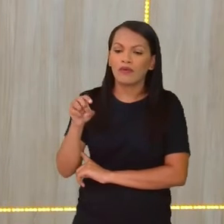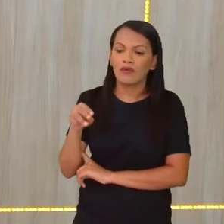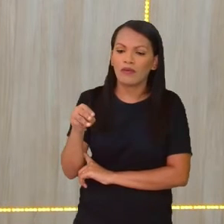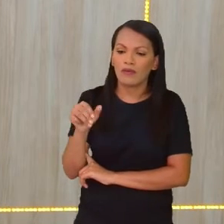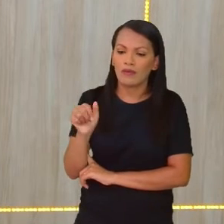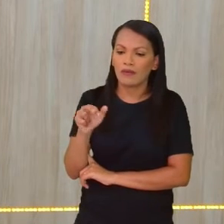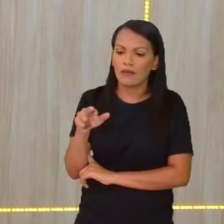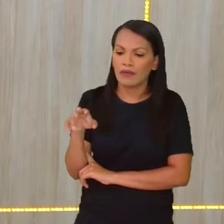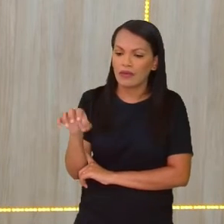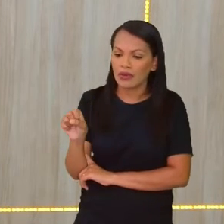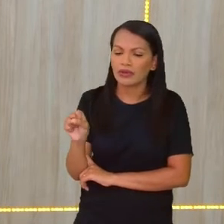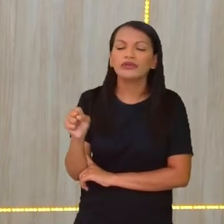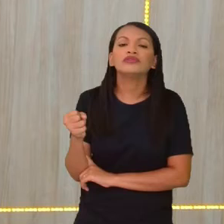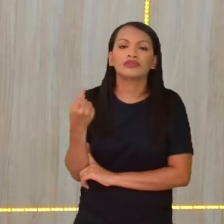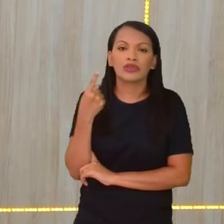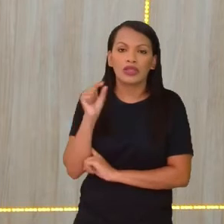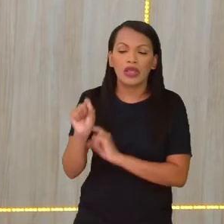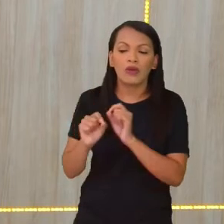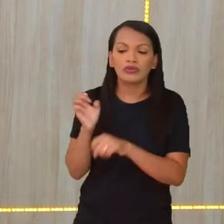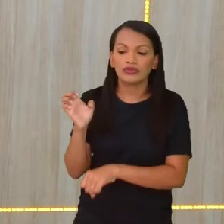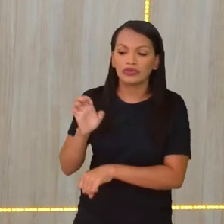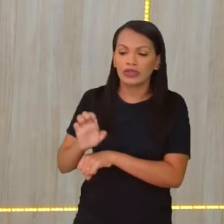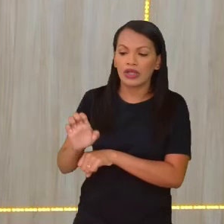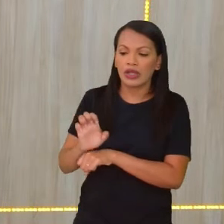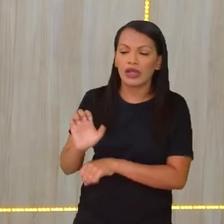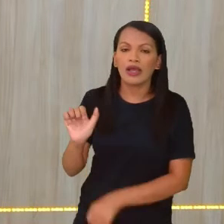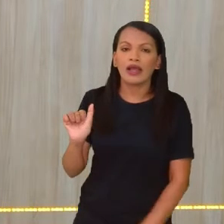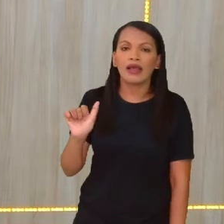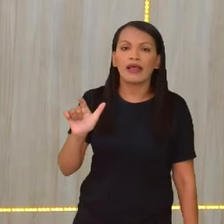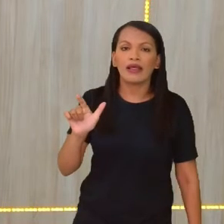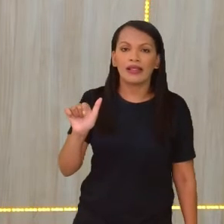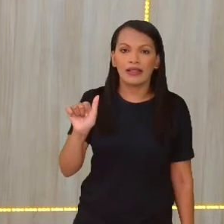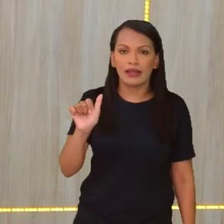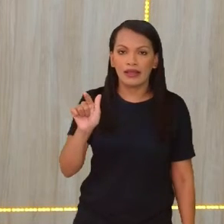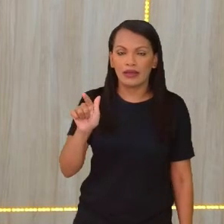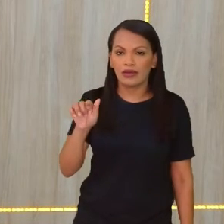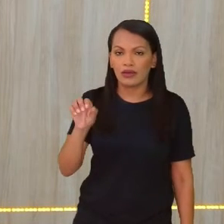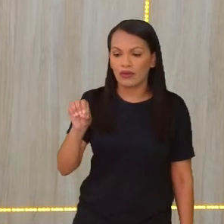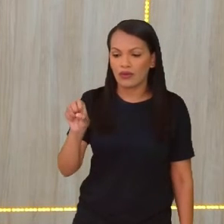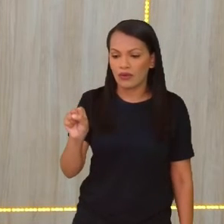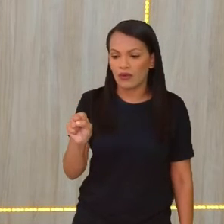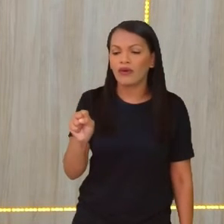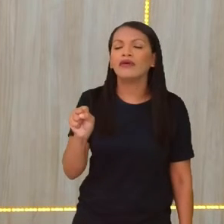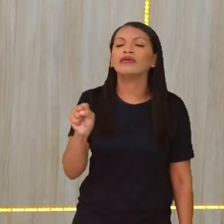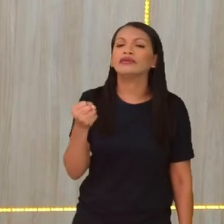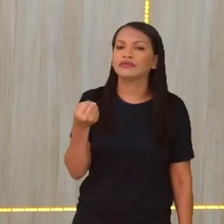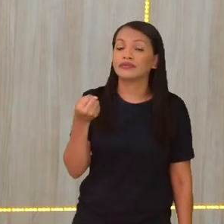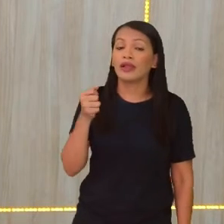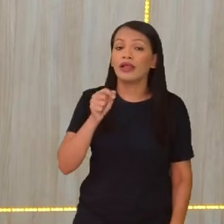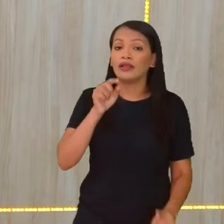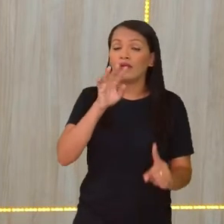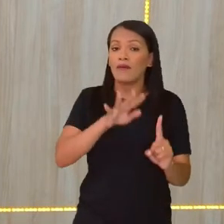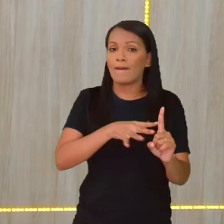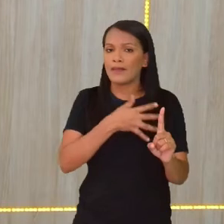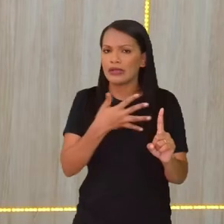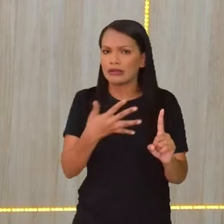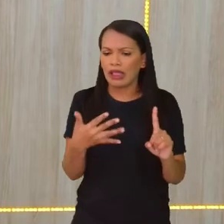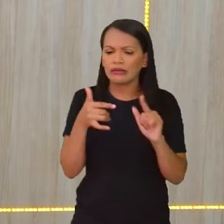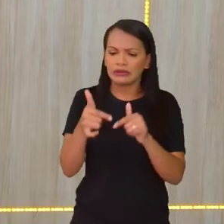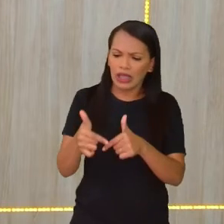no estado de Alagoas. Então, é em homenagem a Zumbi, em homenagem à luta, né,